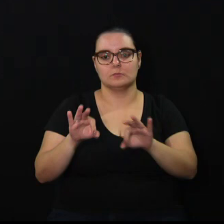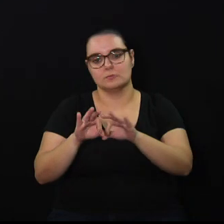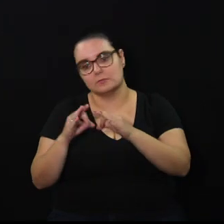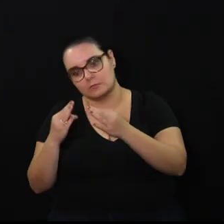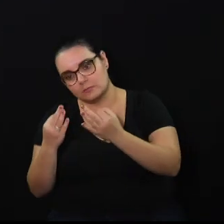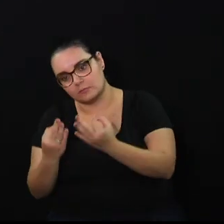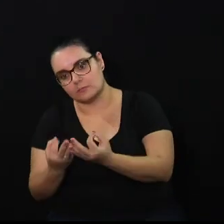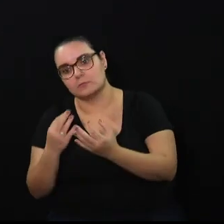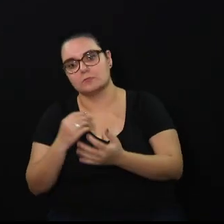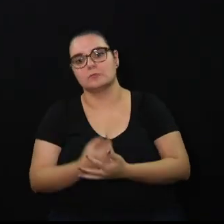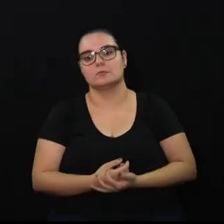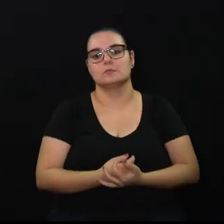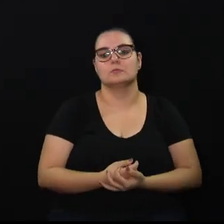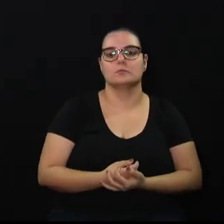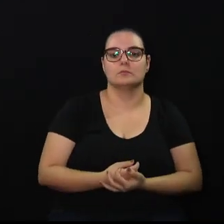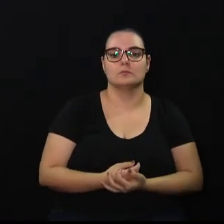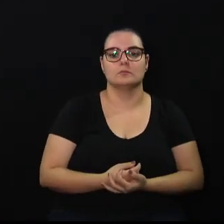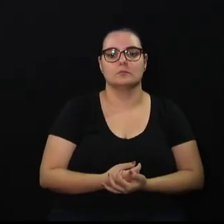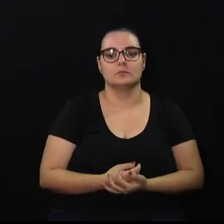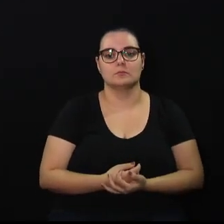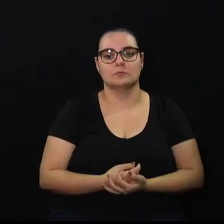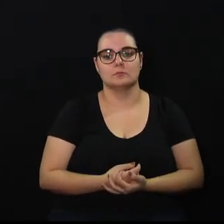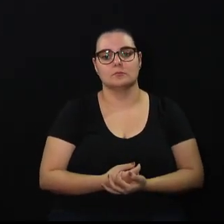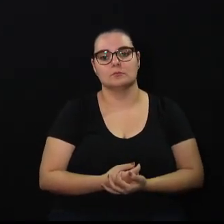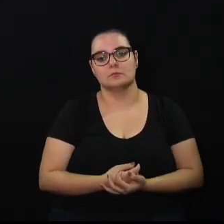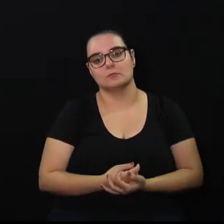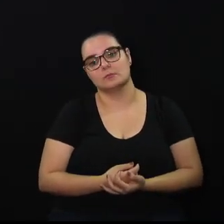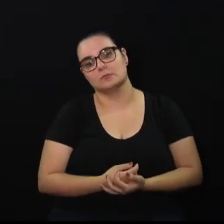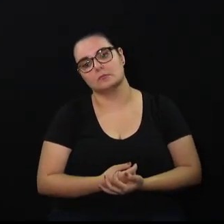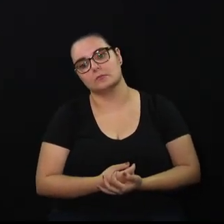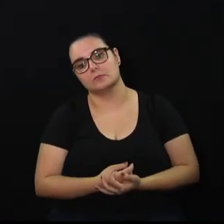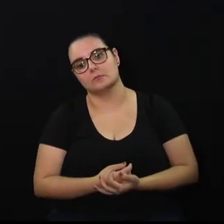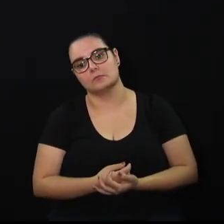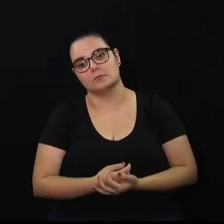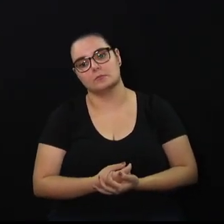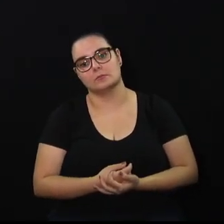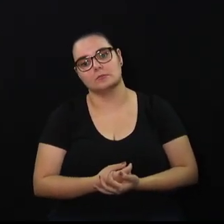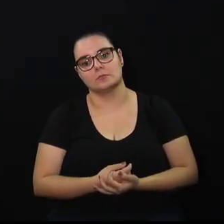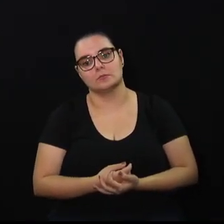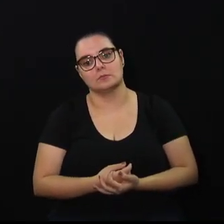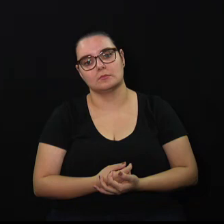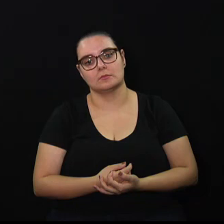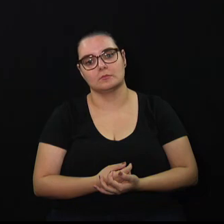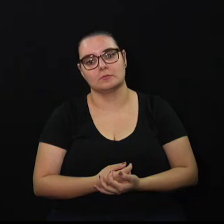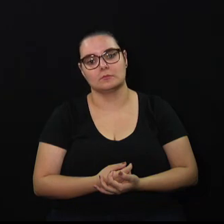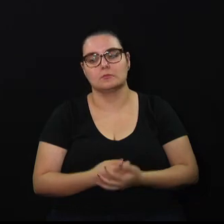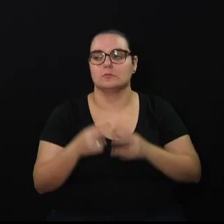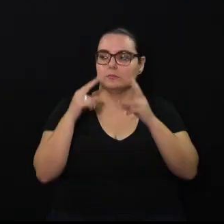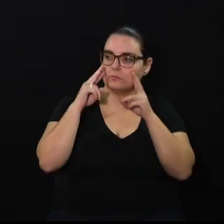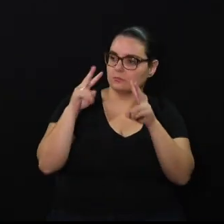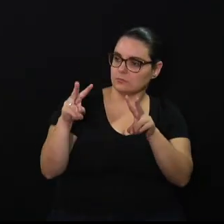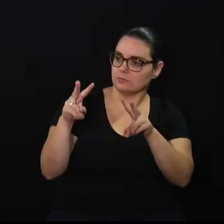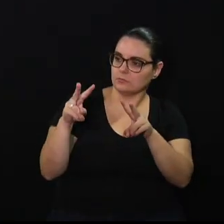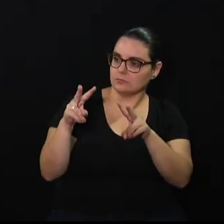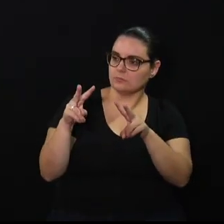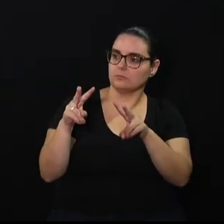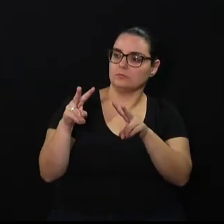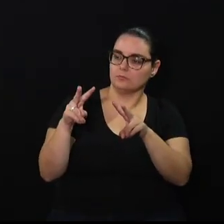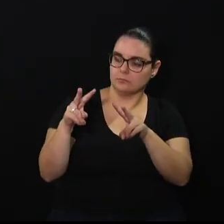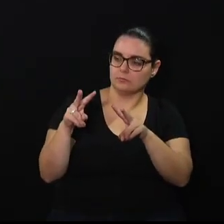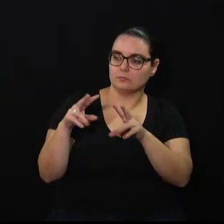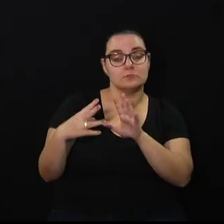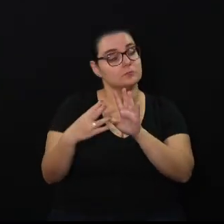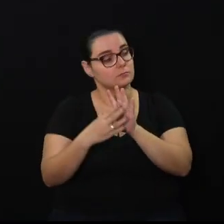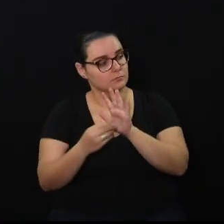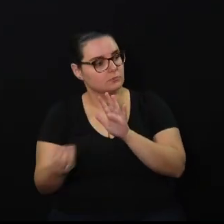com os adultos ela é invariavelmente é olha e repete né ou